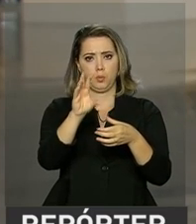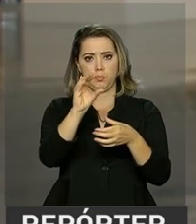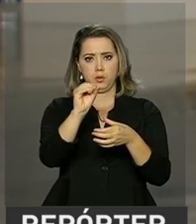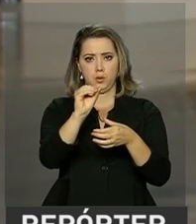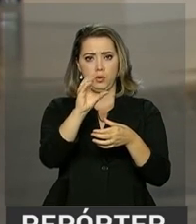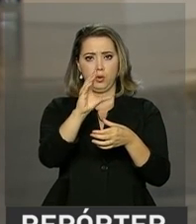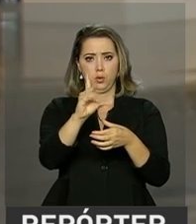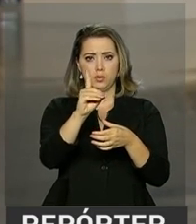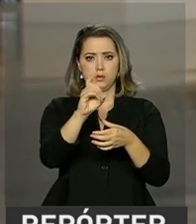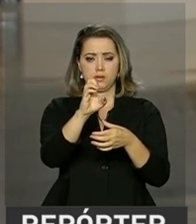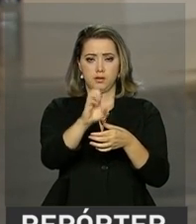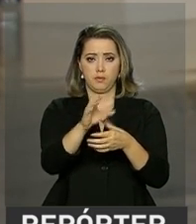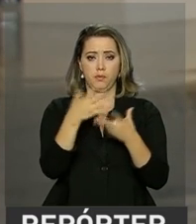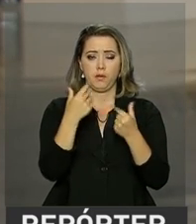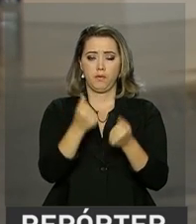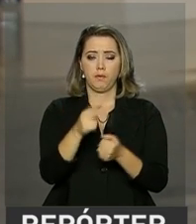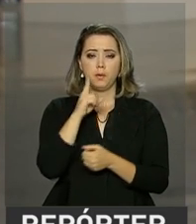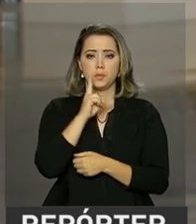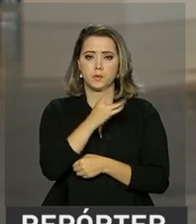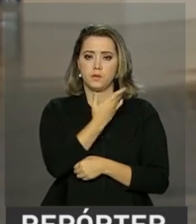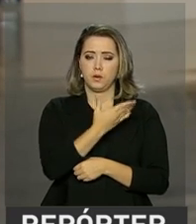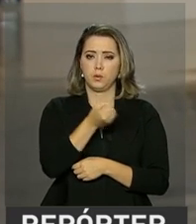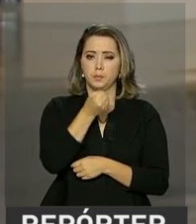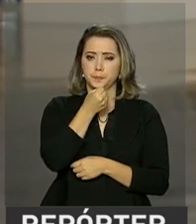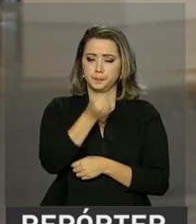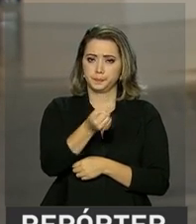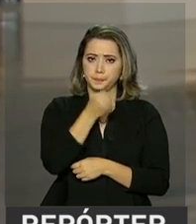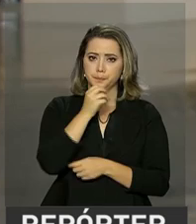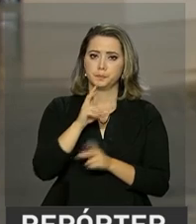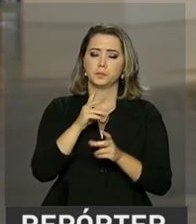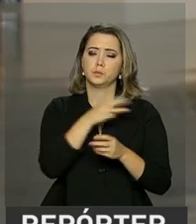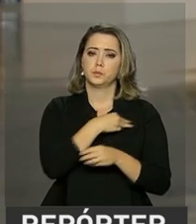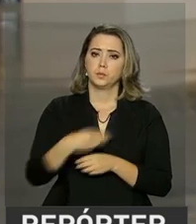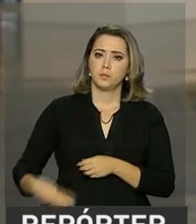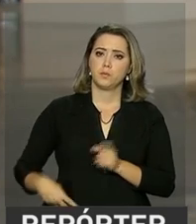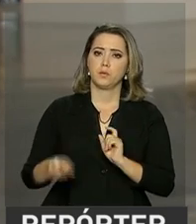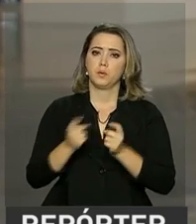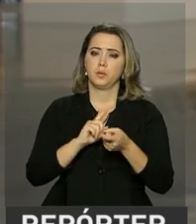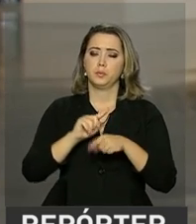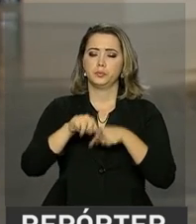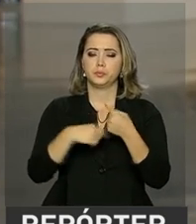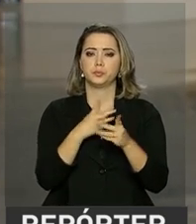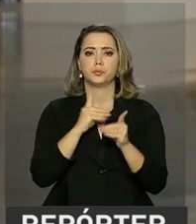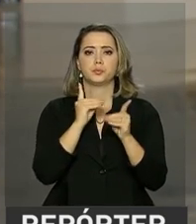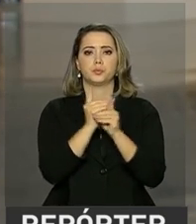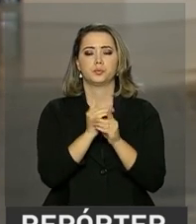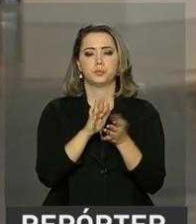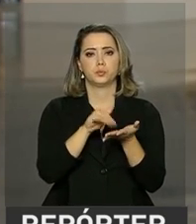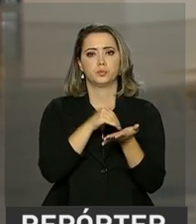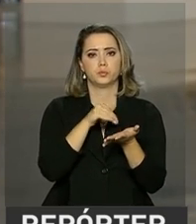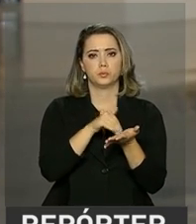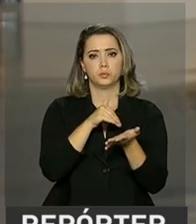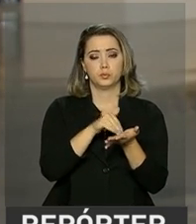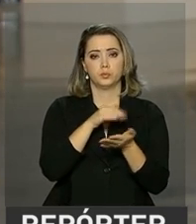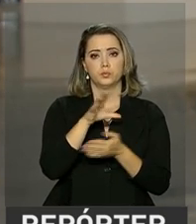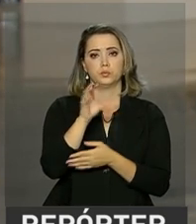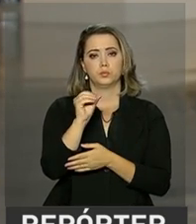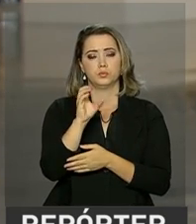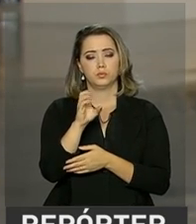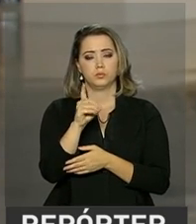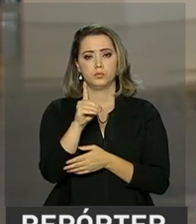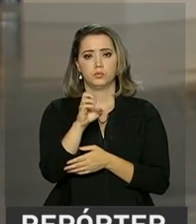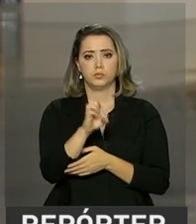vamos ouvir agora um trecho da entrevista do Ministro da Fazenda Henrique merelles depois do encontro com o secretário geral da ocde